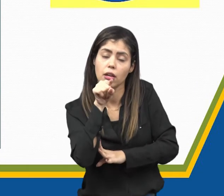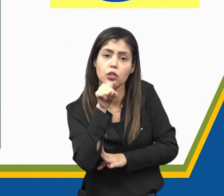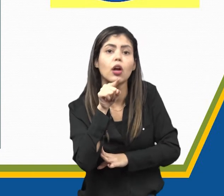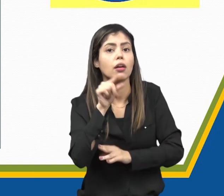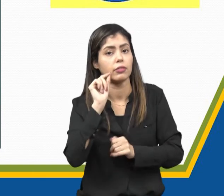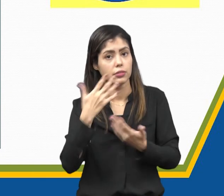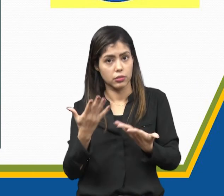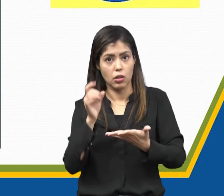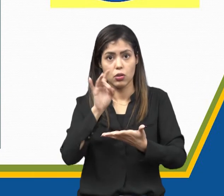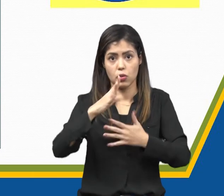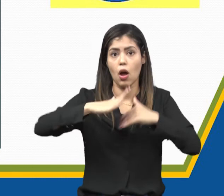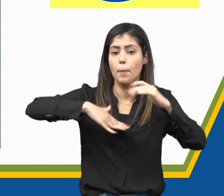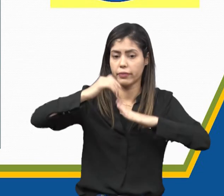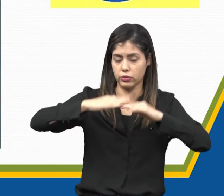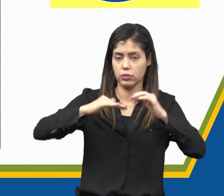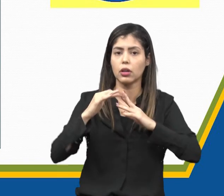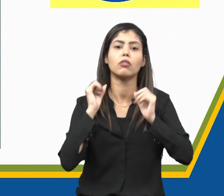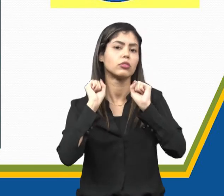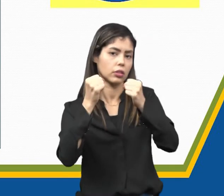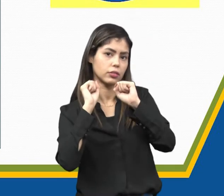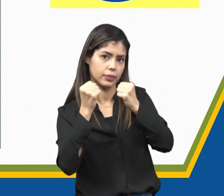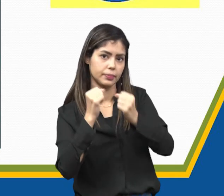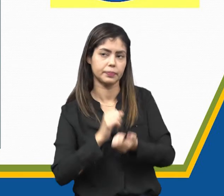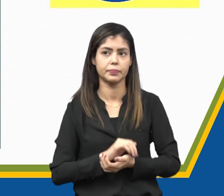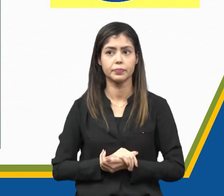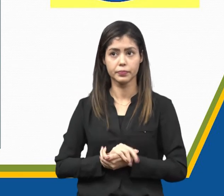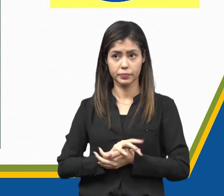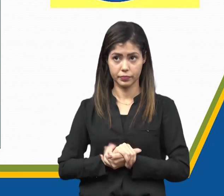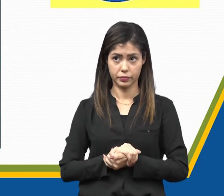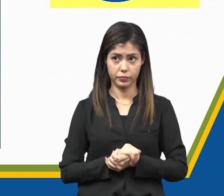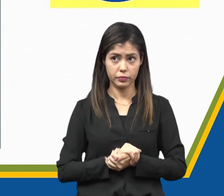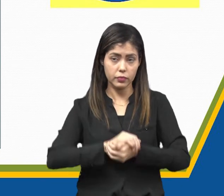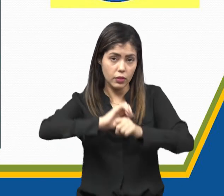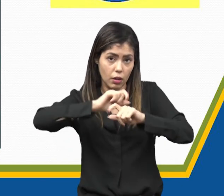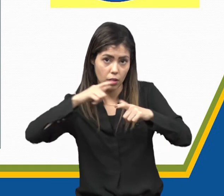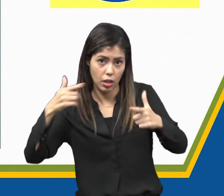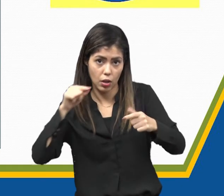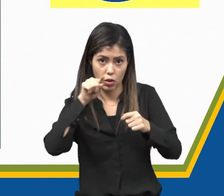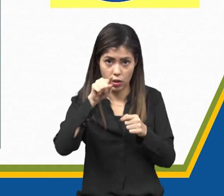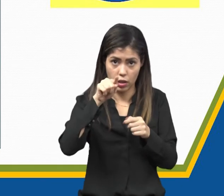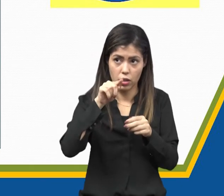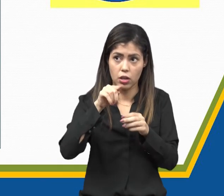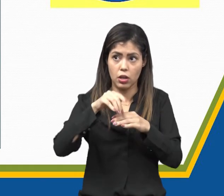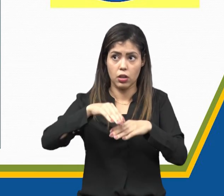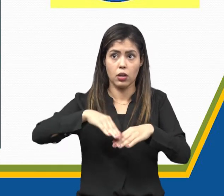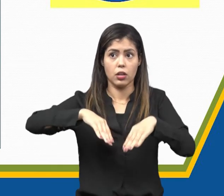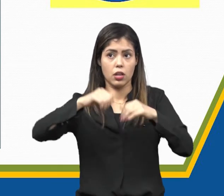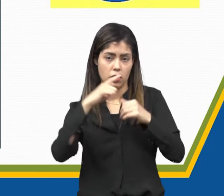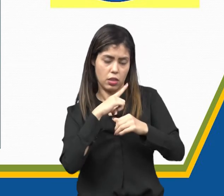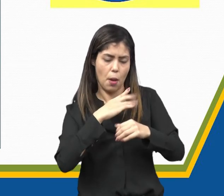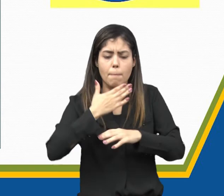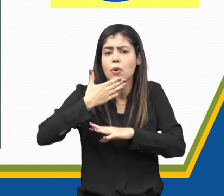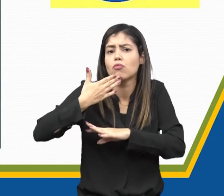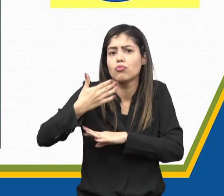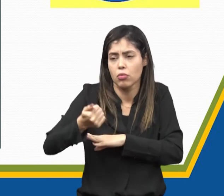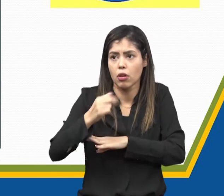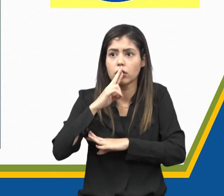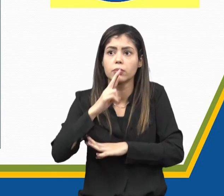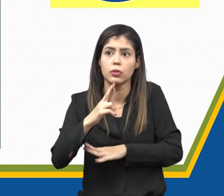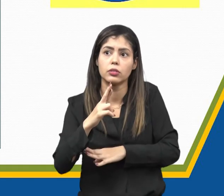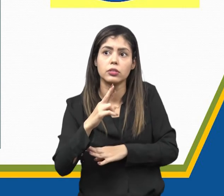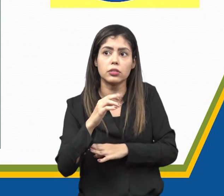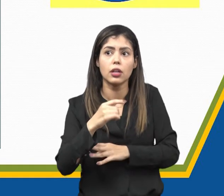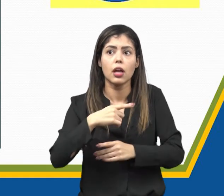isso para você é um profissional de educação física. Ele aumentará as suas chances de obter melhores resultados,